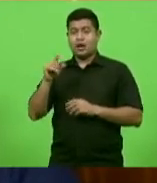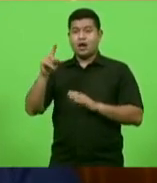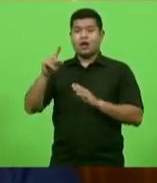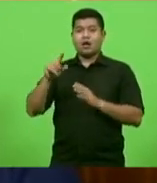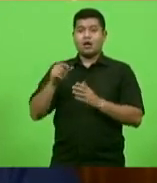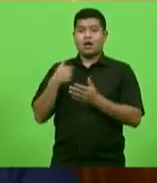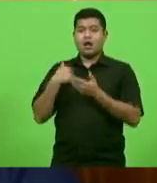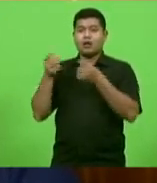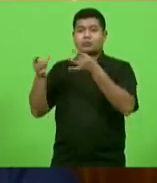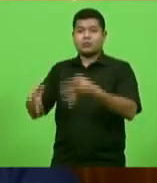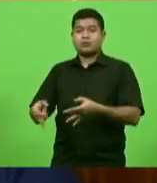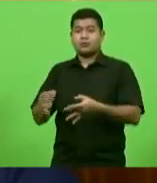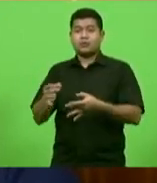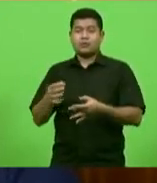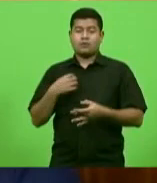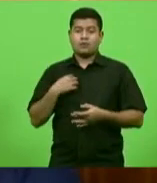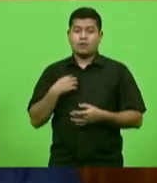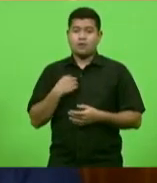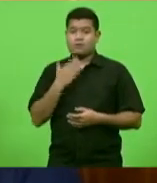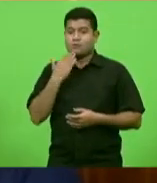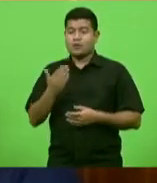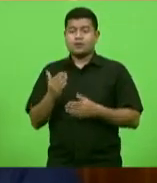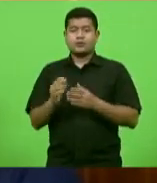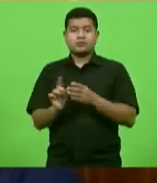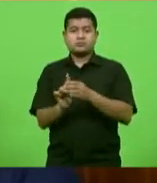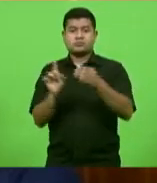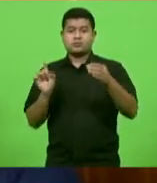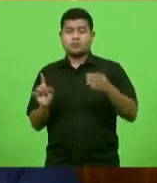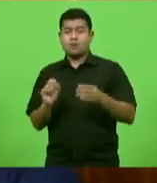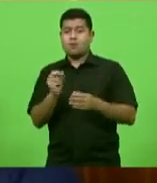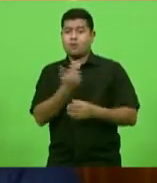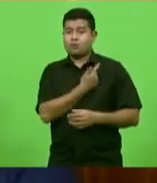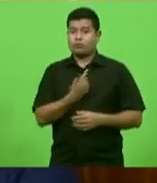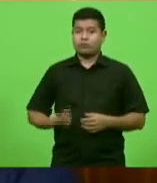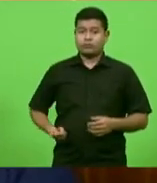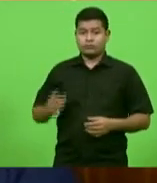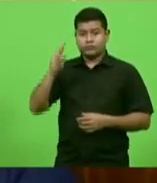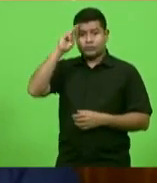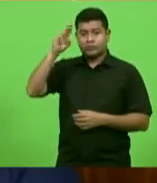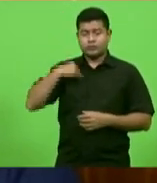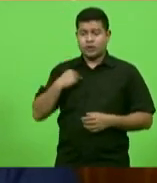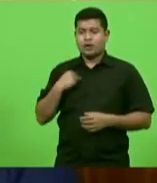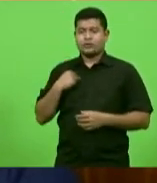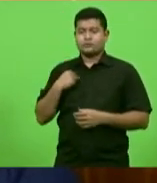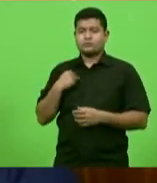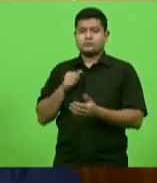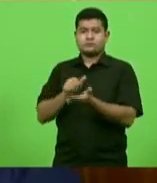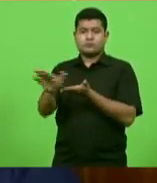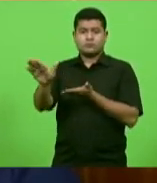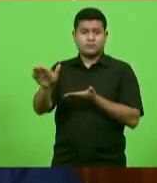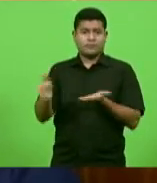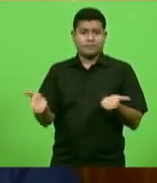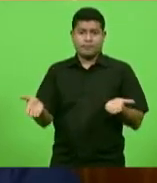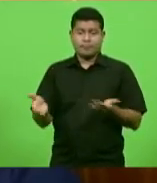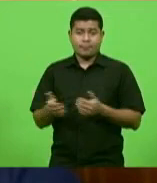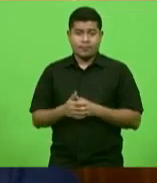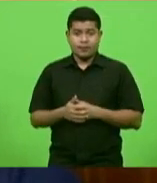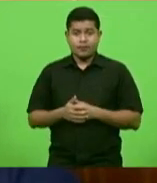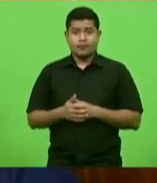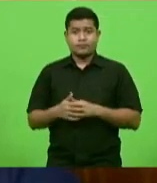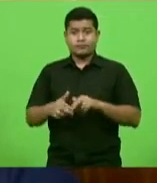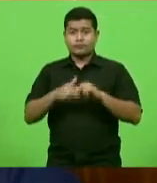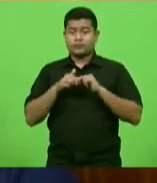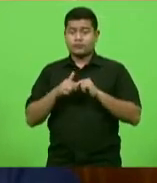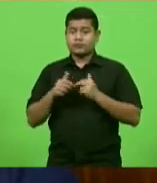ex-secretário ou ele pediu para sair ou o governador Moisés que o exonerou. Portanto, pode ser que